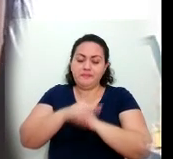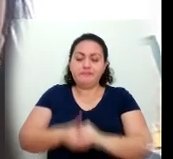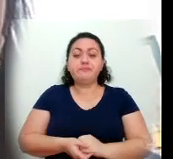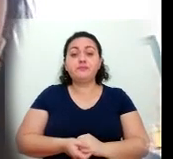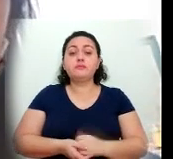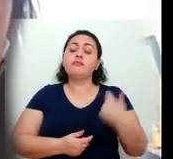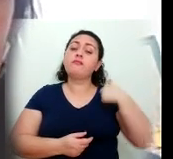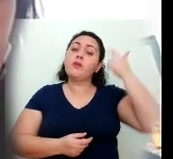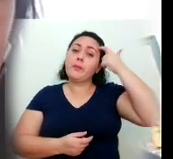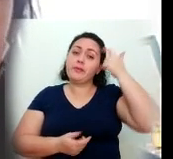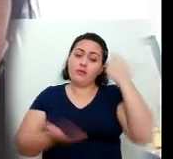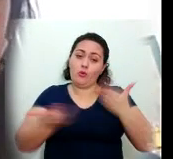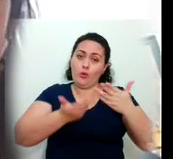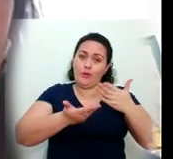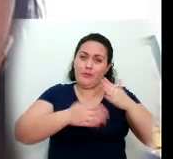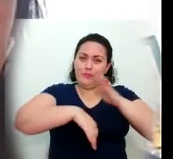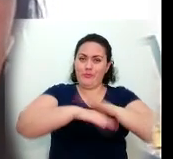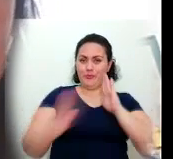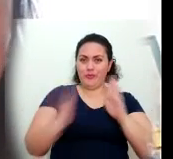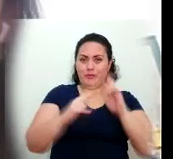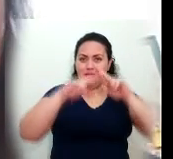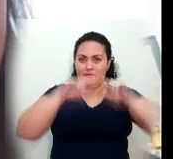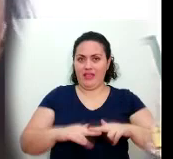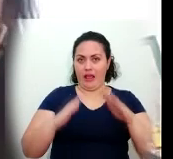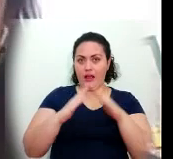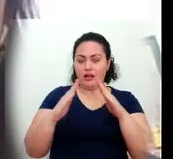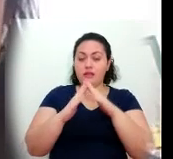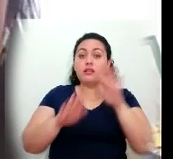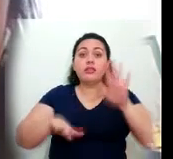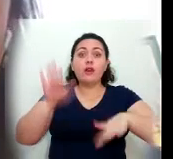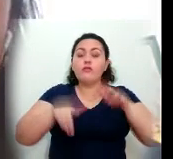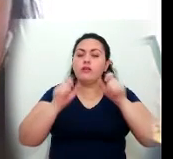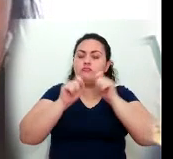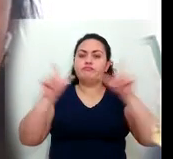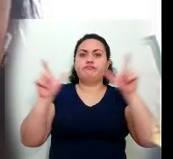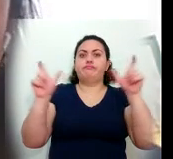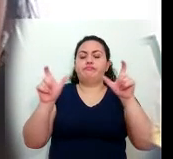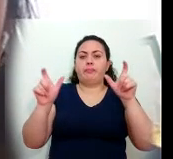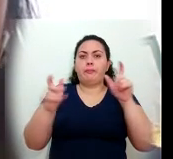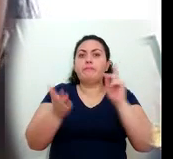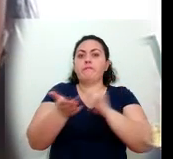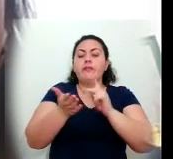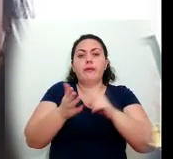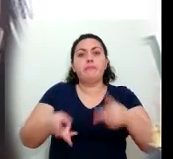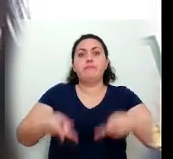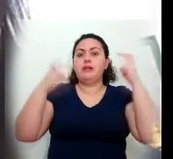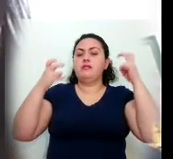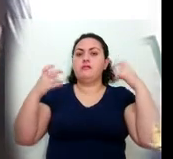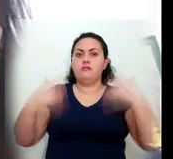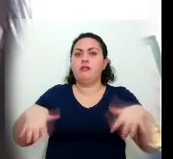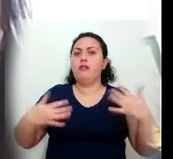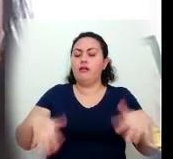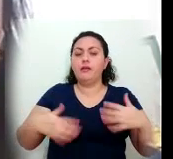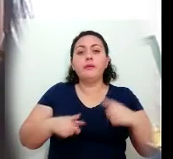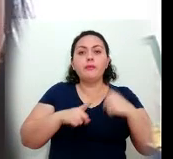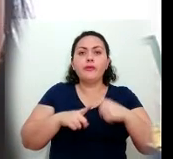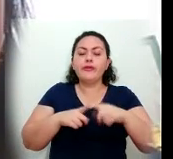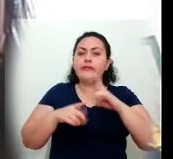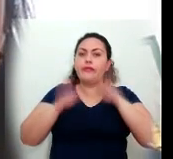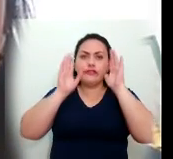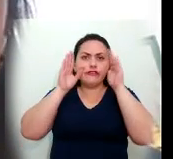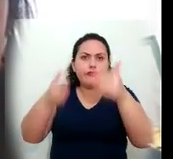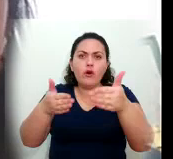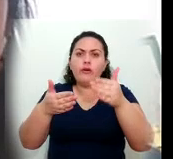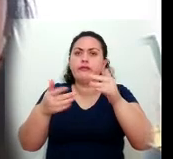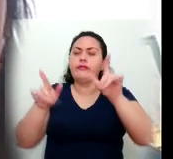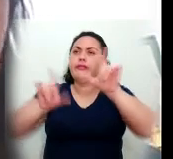esse comportamento, ele talvez em algumas pessoas ele apareça mais ainda. Porque a Uhum. gente está muito plugado, muito ligado nas telas, né? Acho